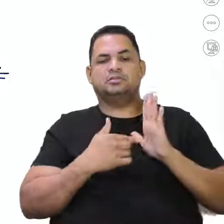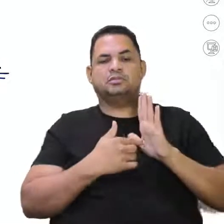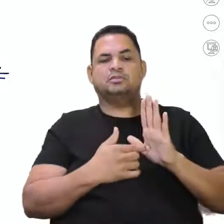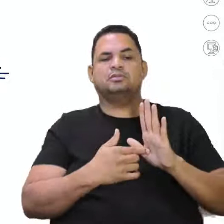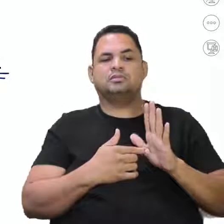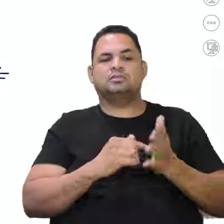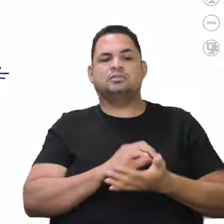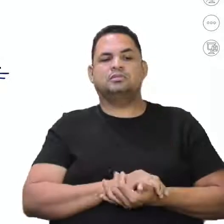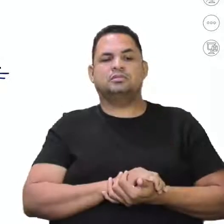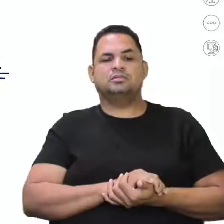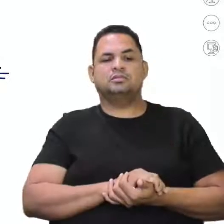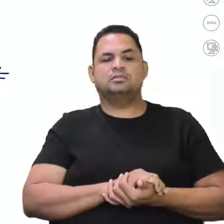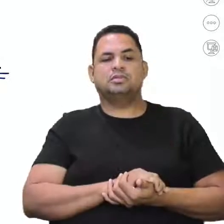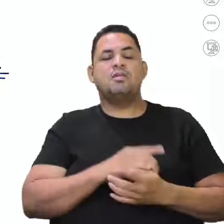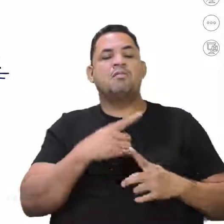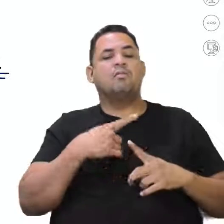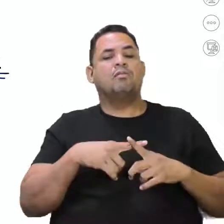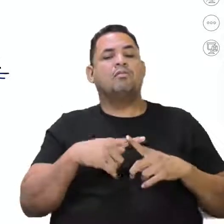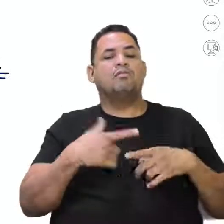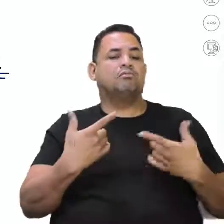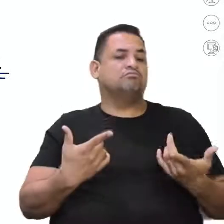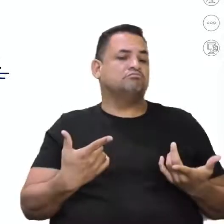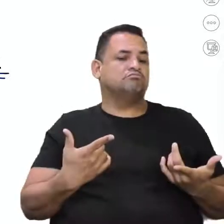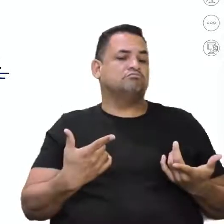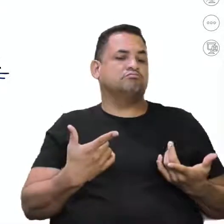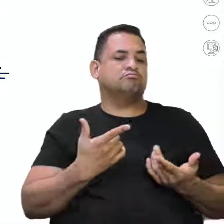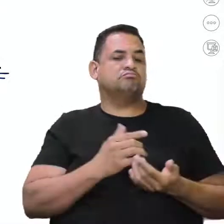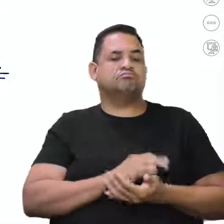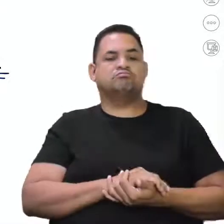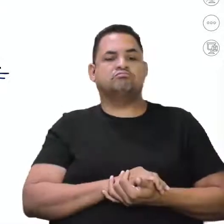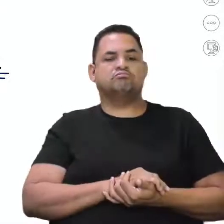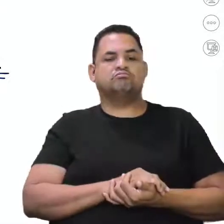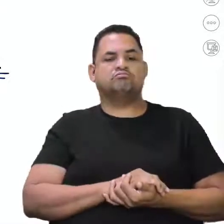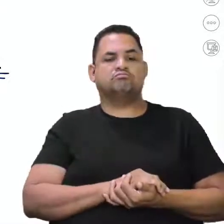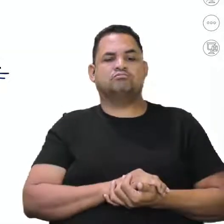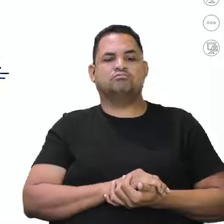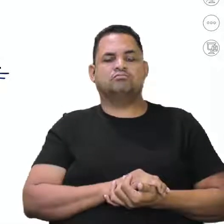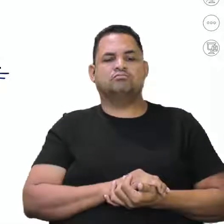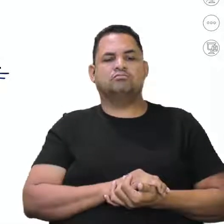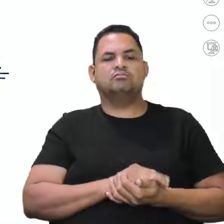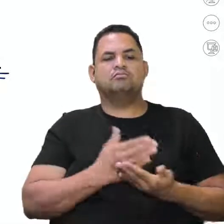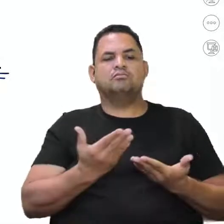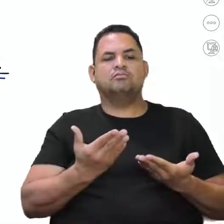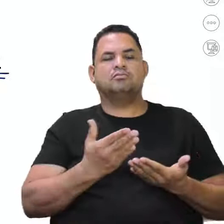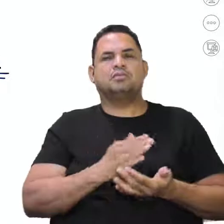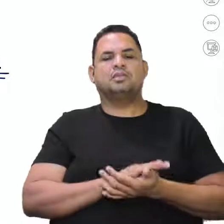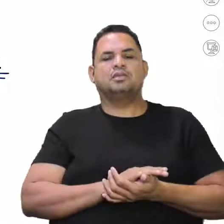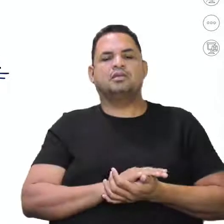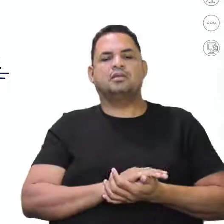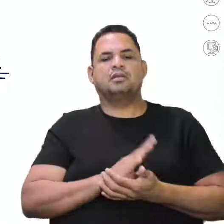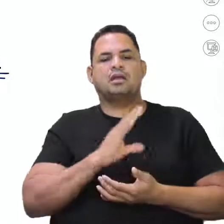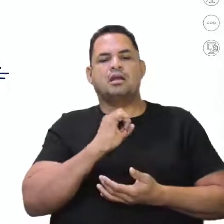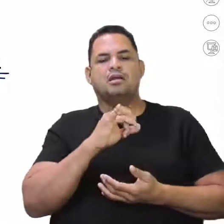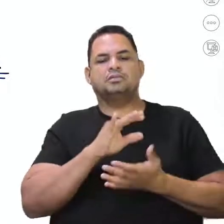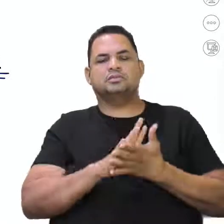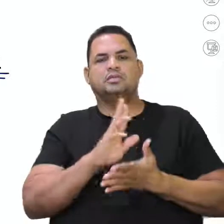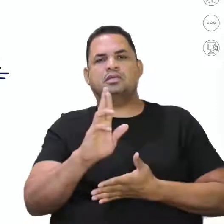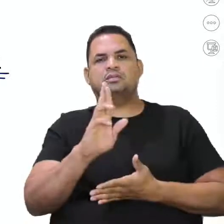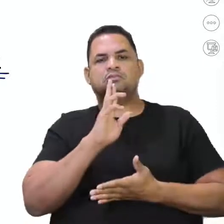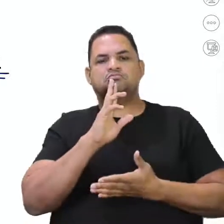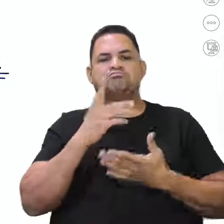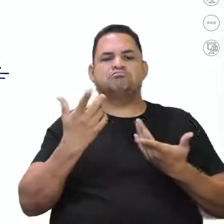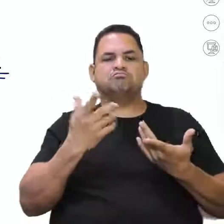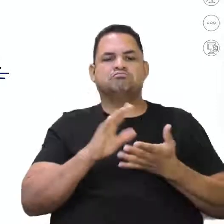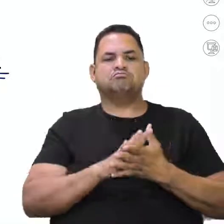quê? Expressa a ideia de causa. É equivalente a because. Because, que é o porquê de